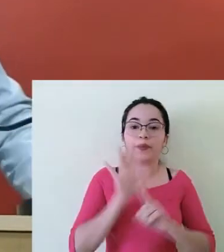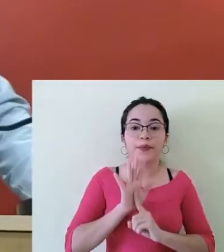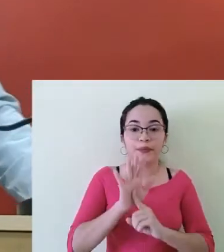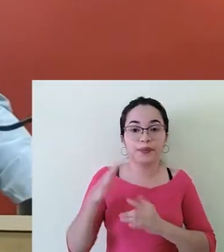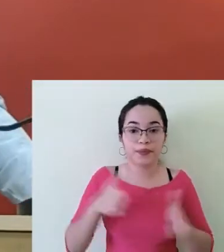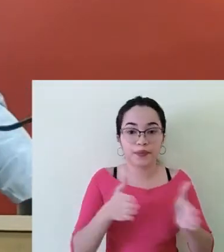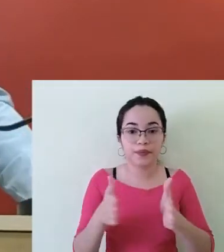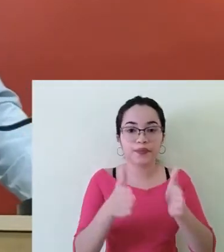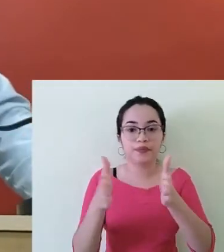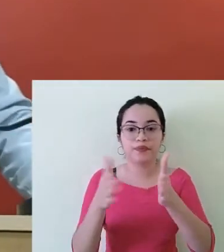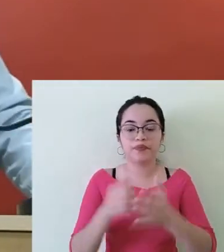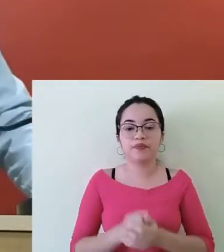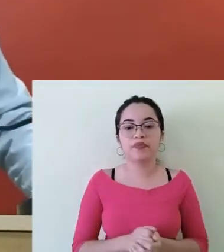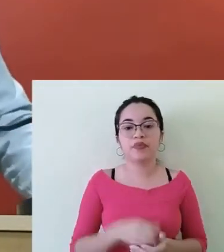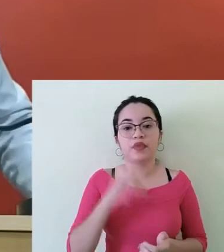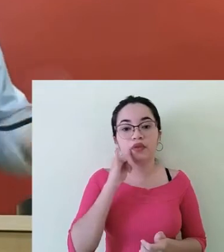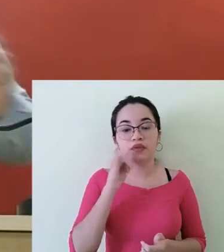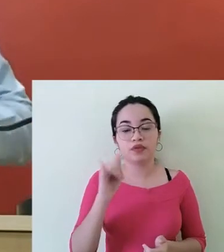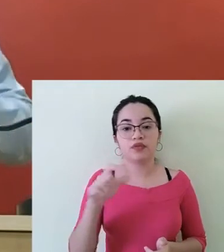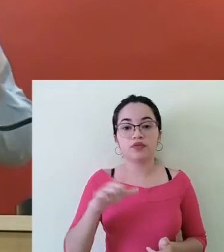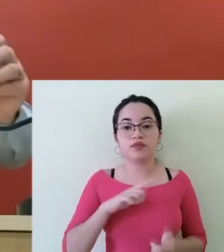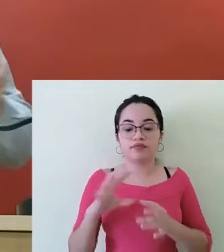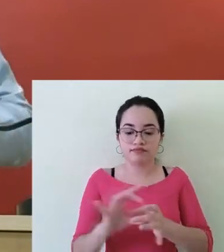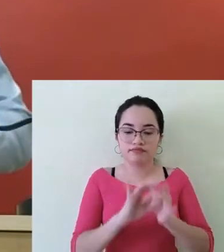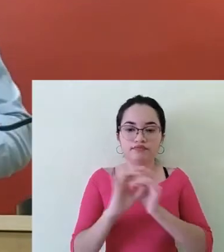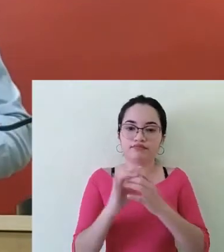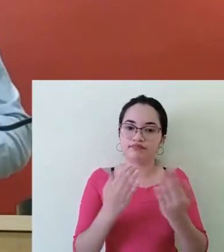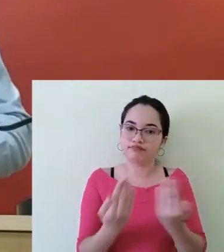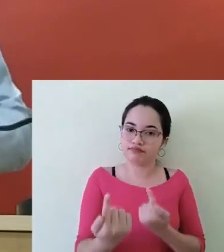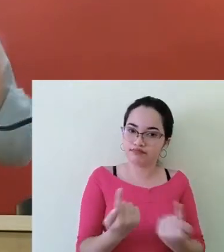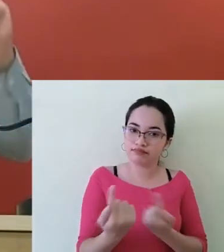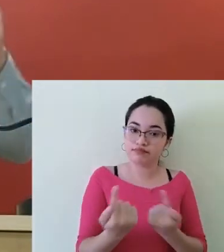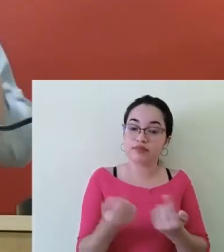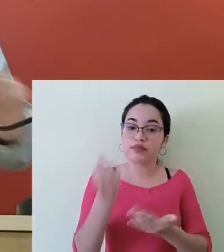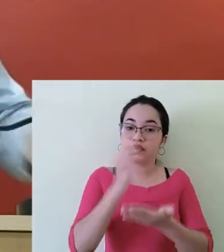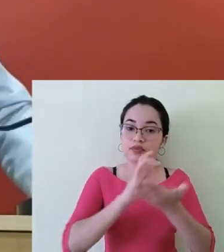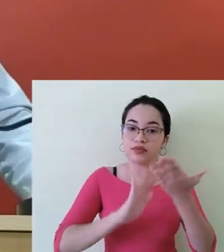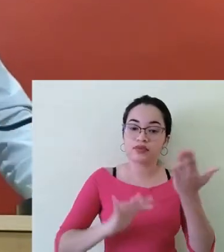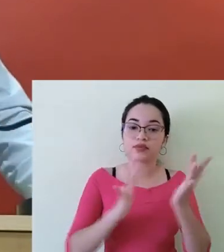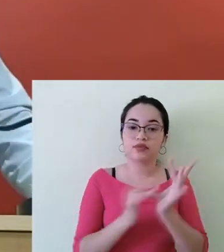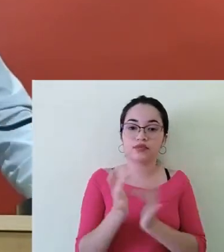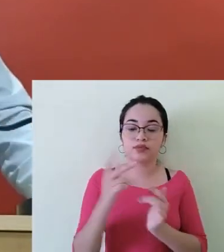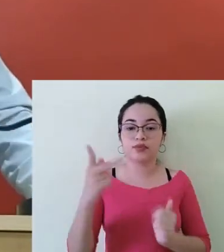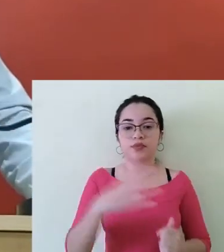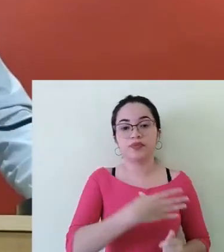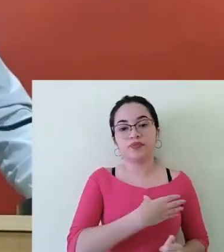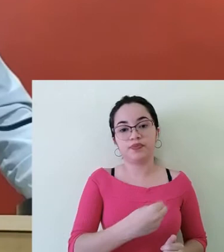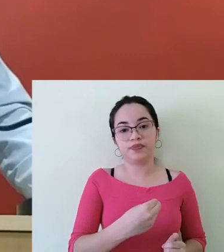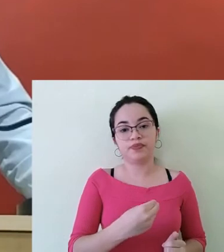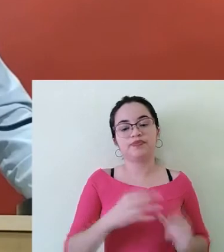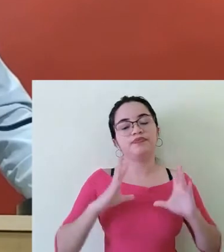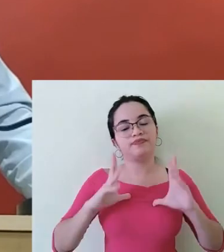mostrar o caminho, é que diz que temos comunhão um com os outros, e o sangue de Jesus, seu